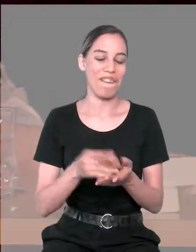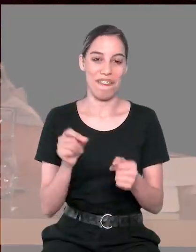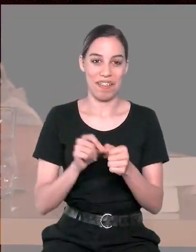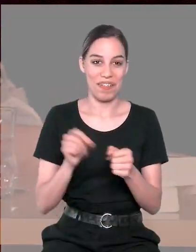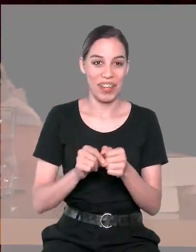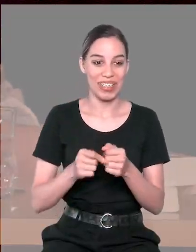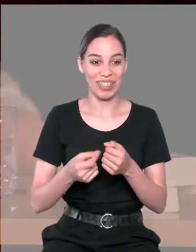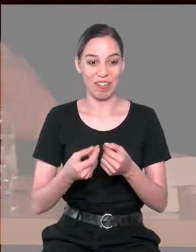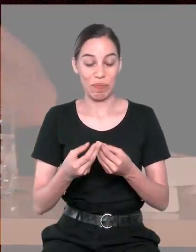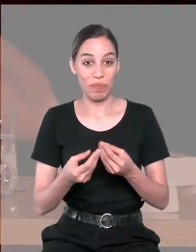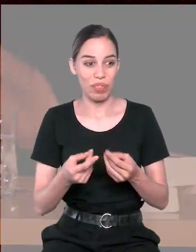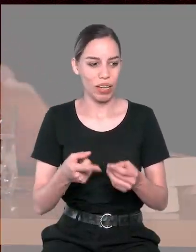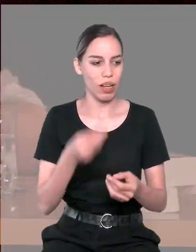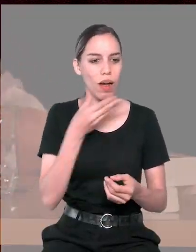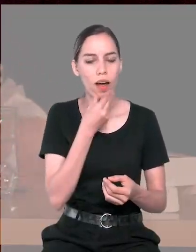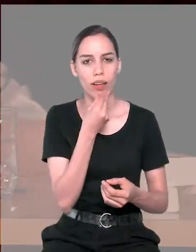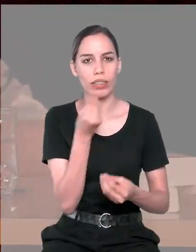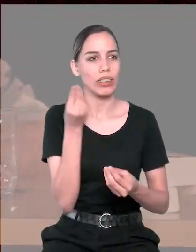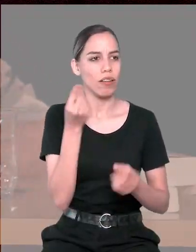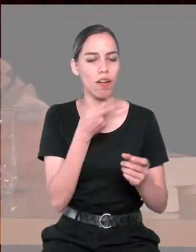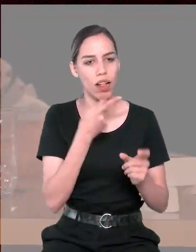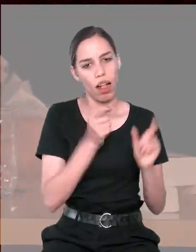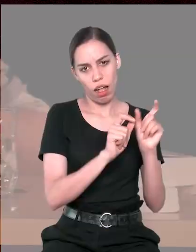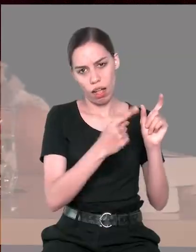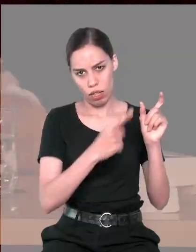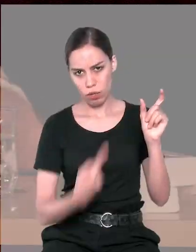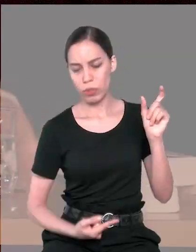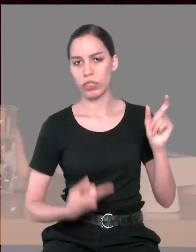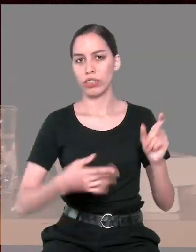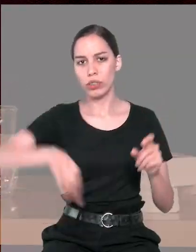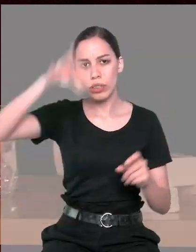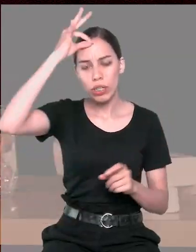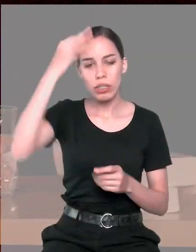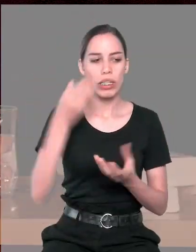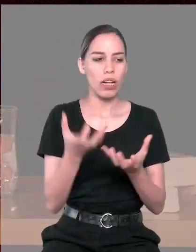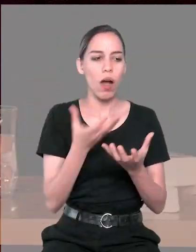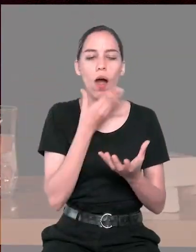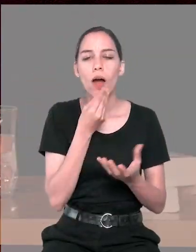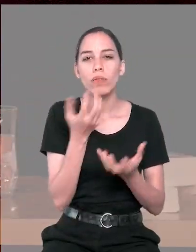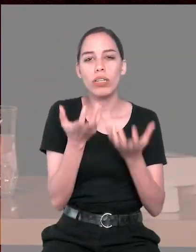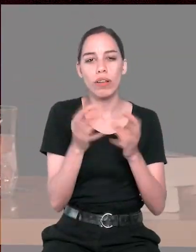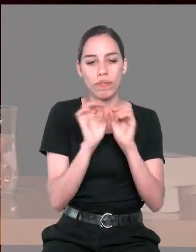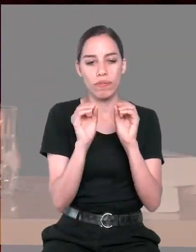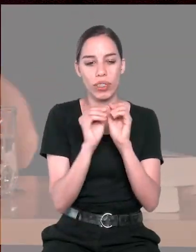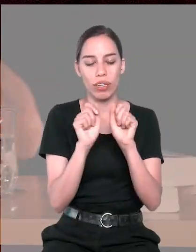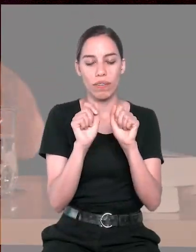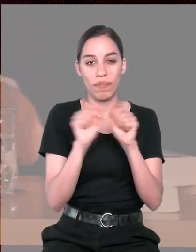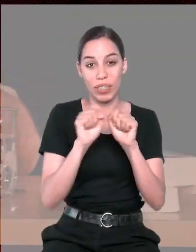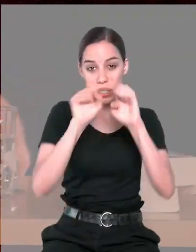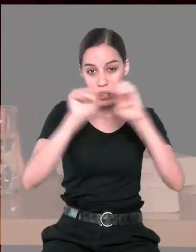de fazer isso que depois ele vai chamar de uma antropologia do espírito. Né? Mas ele queria fazer um sistema dessas coisas. Ele